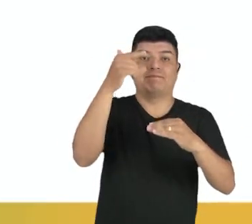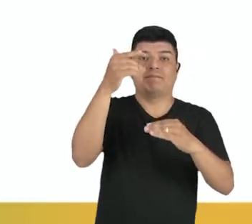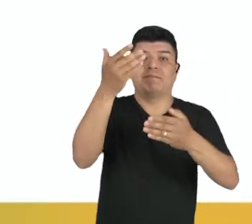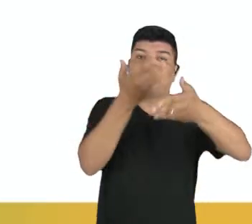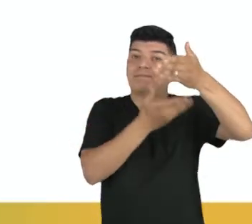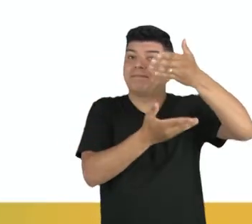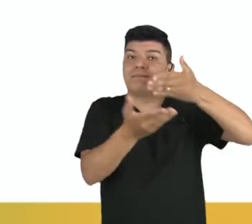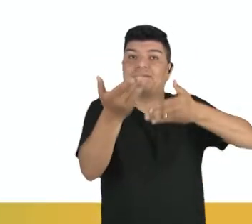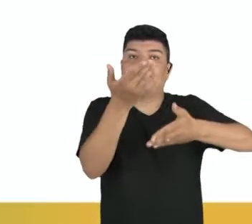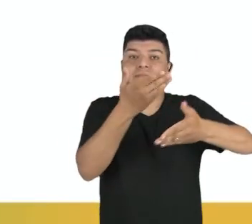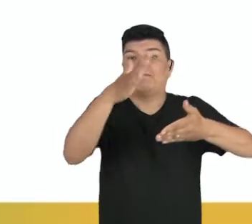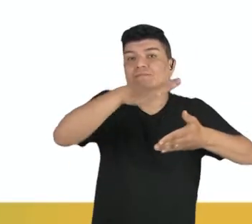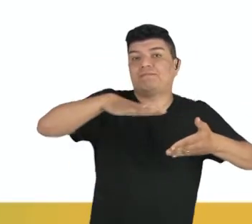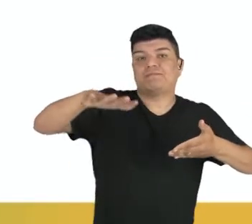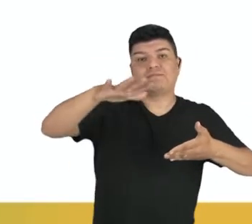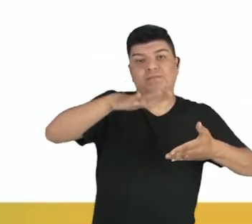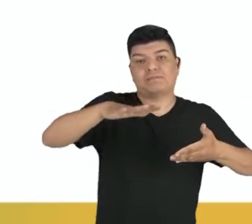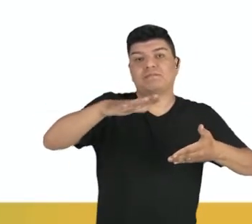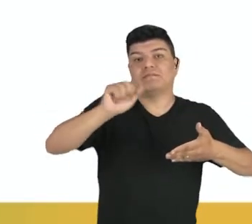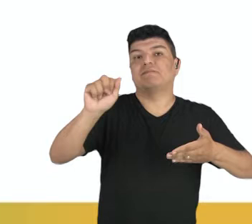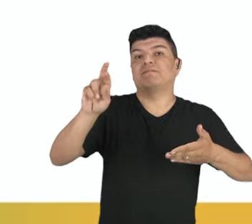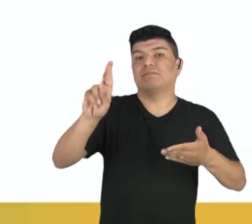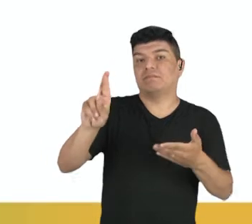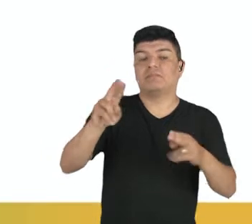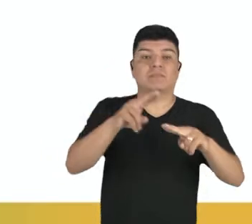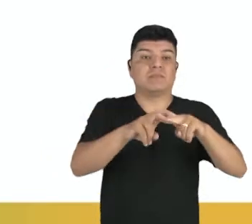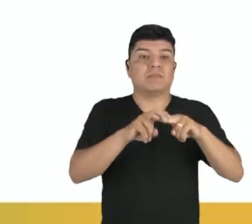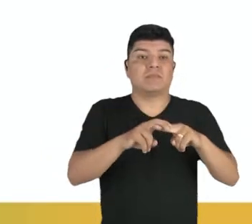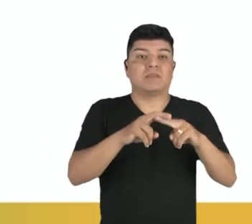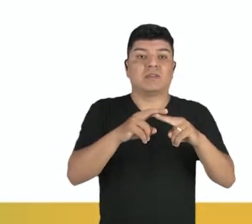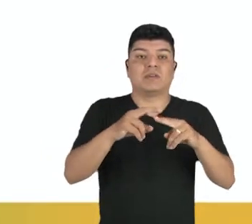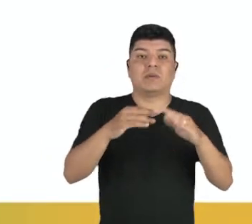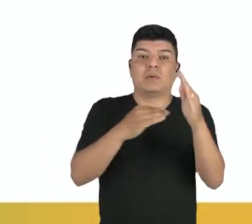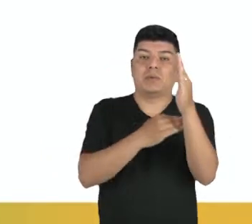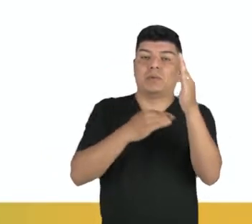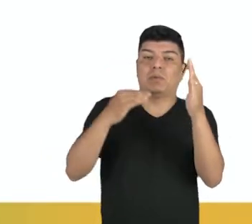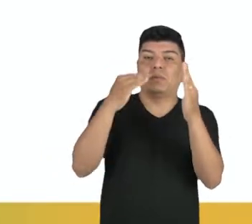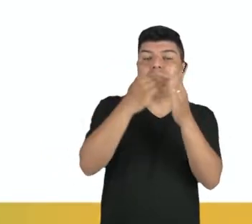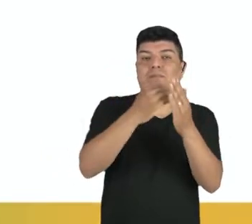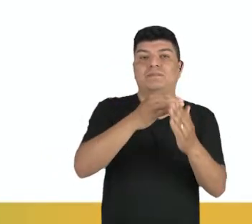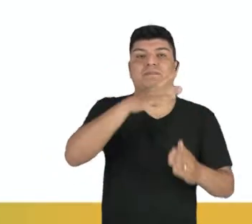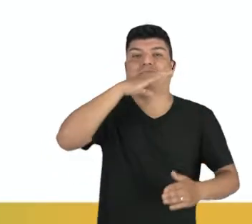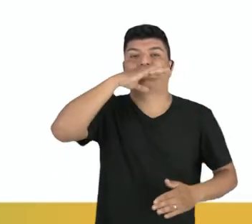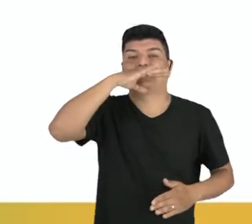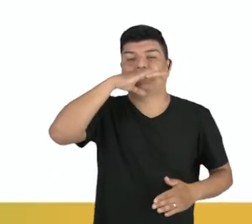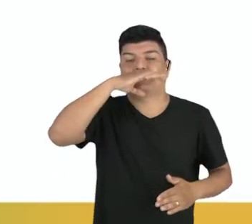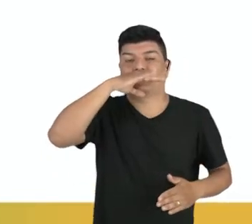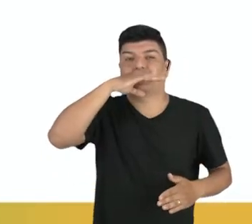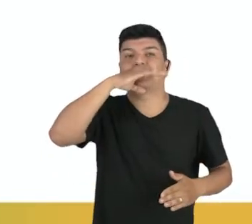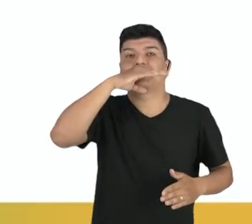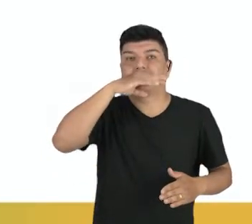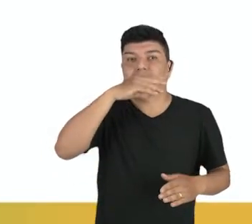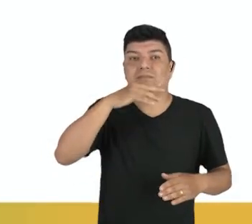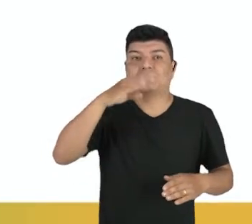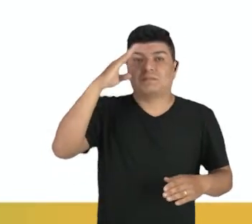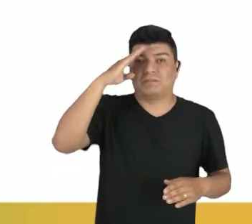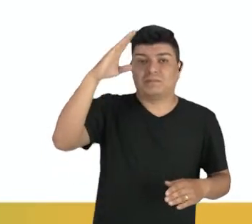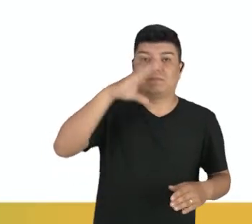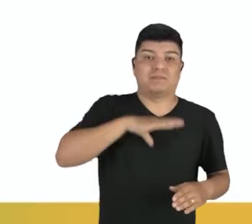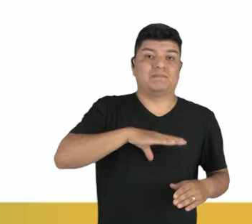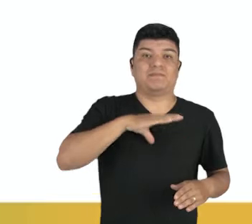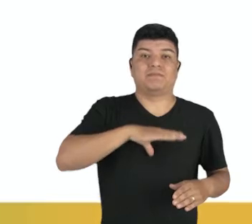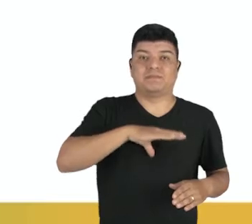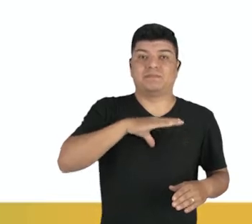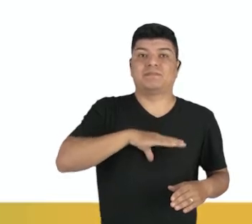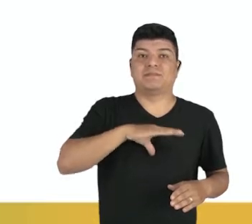circulação geral aí desse ar. Então as temperaturas vão aumentar. principalmente na zona urbana aí, na área